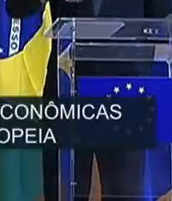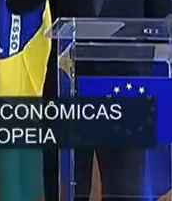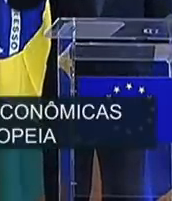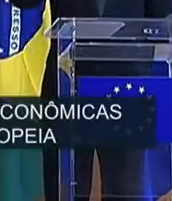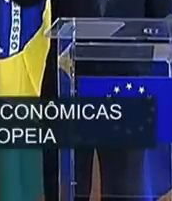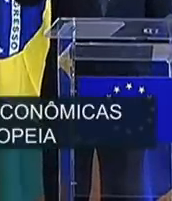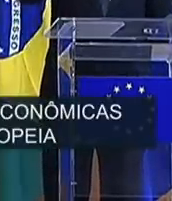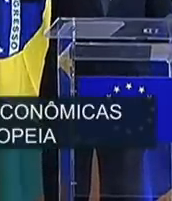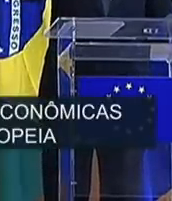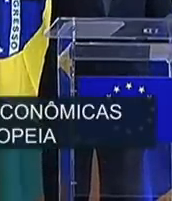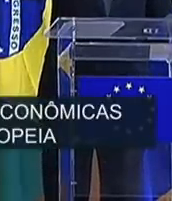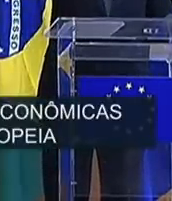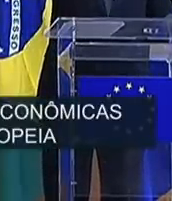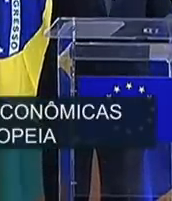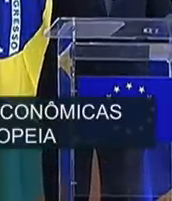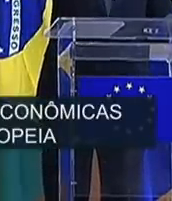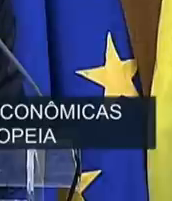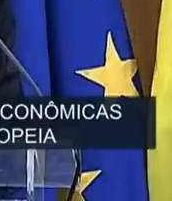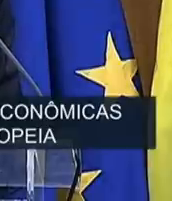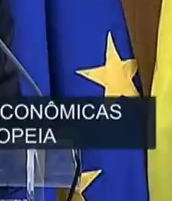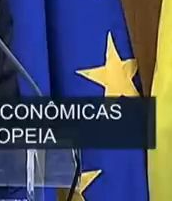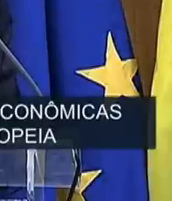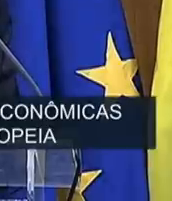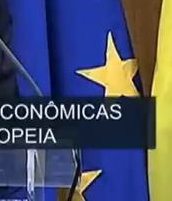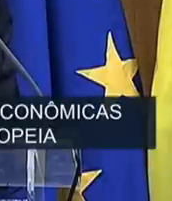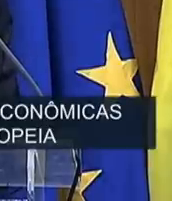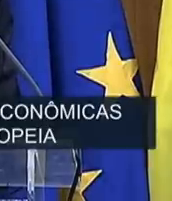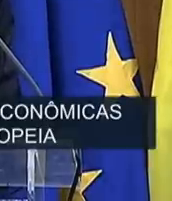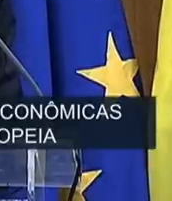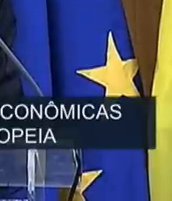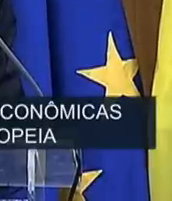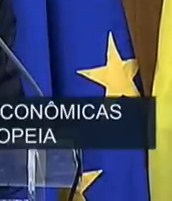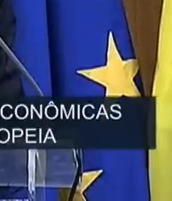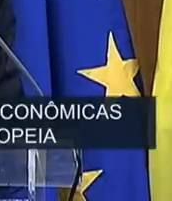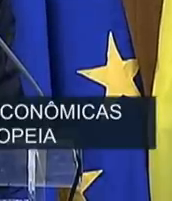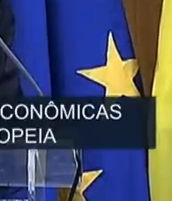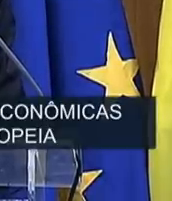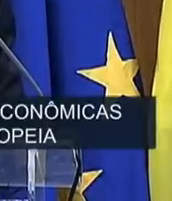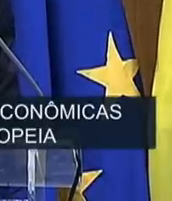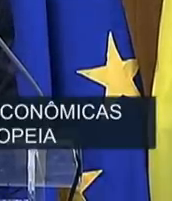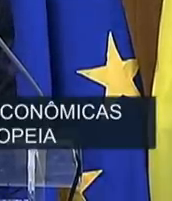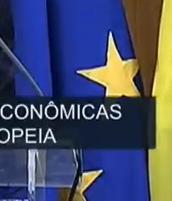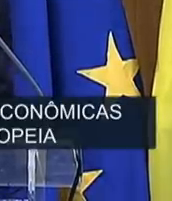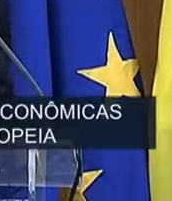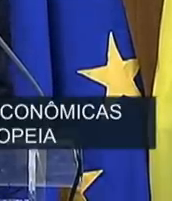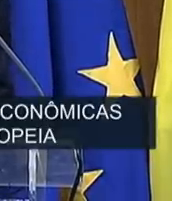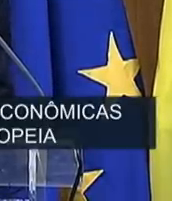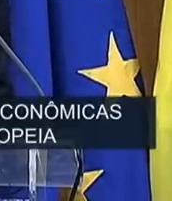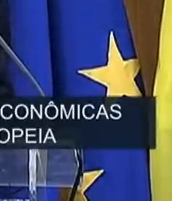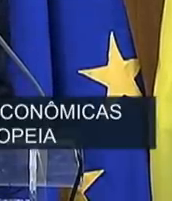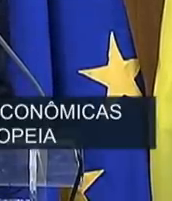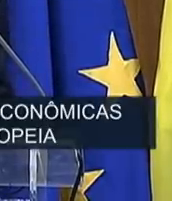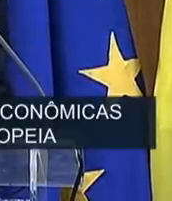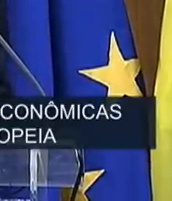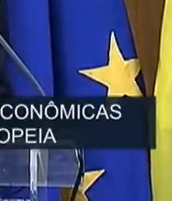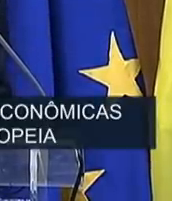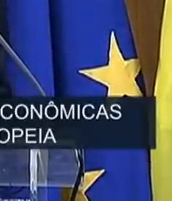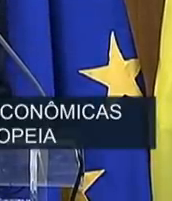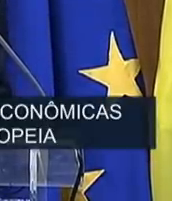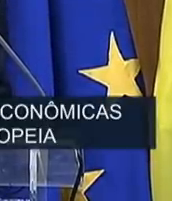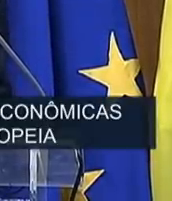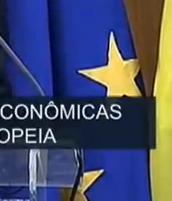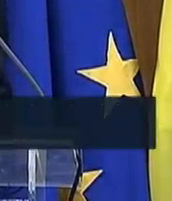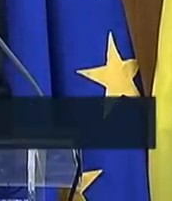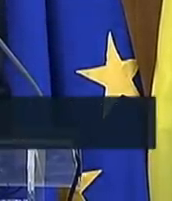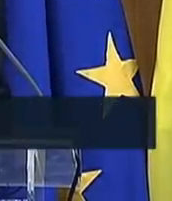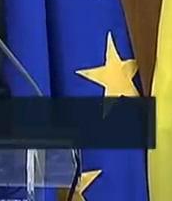acolhida. A União Europeia e o Brasil são parceiros muito próximos que compartilham um compromisso profundo para com valores